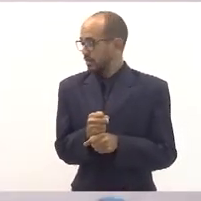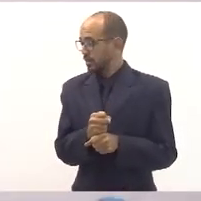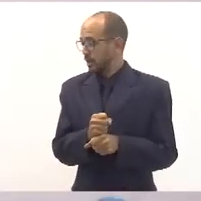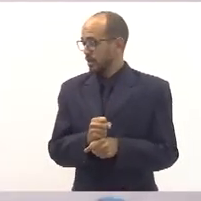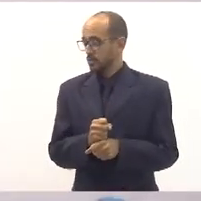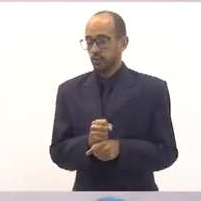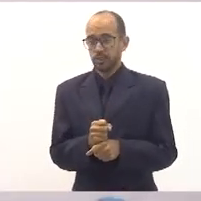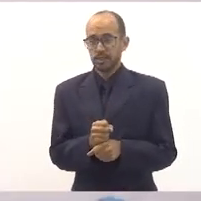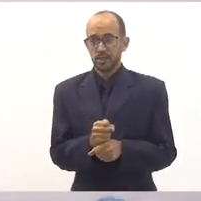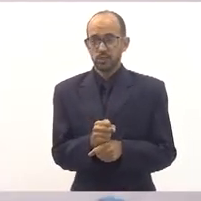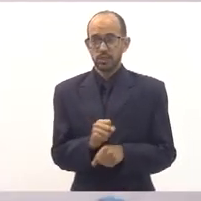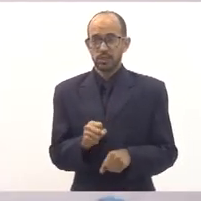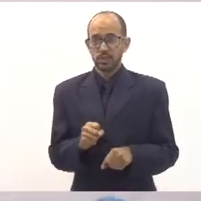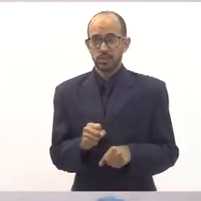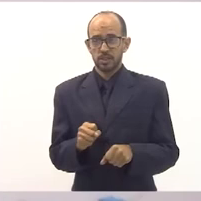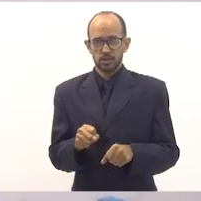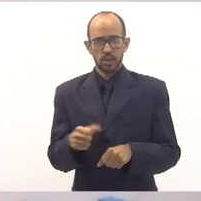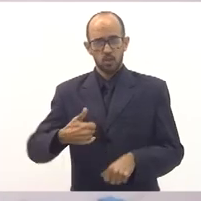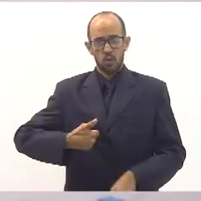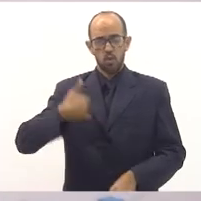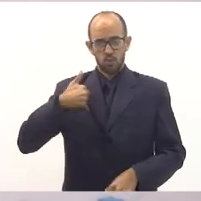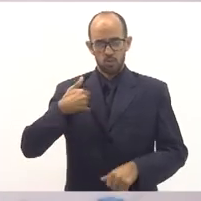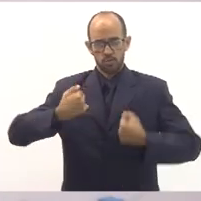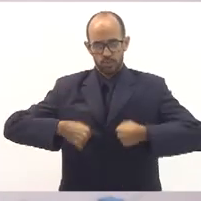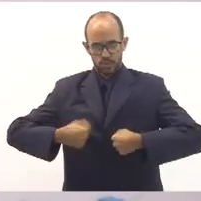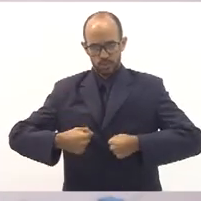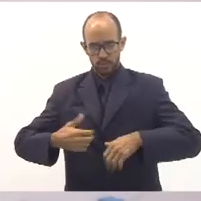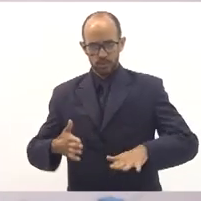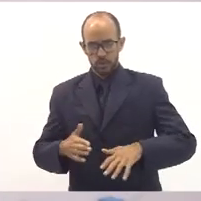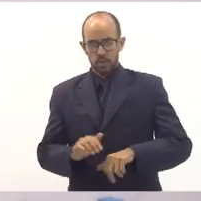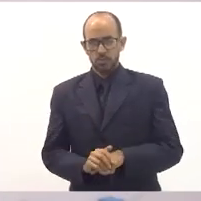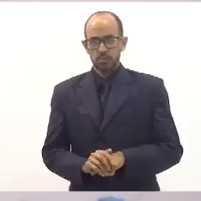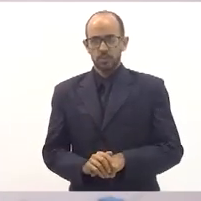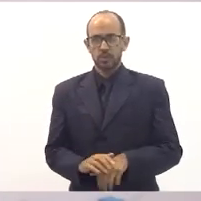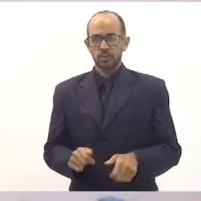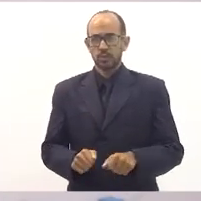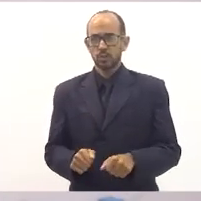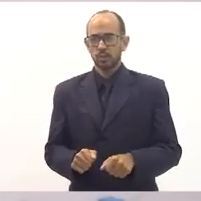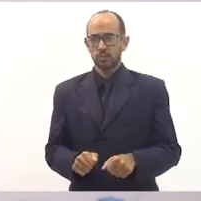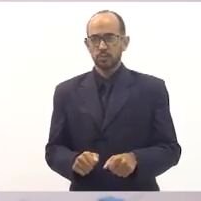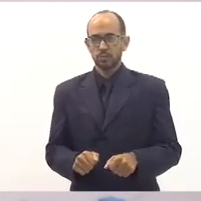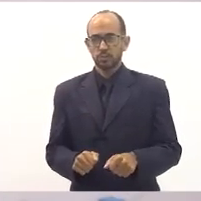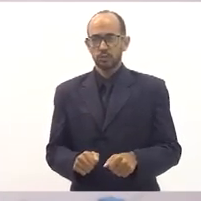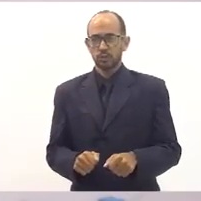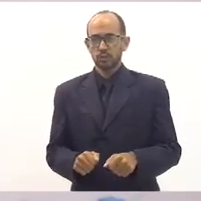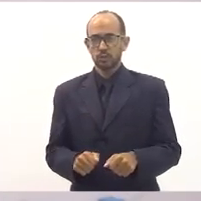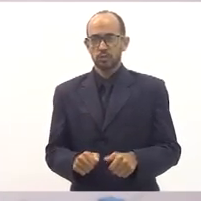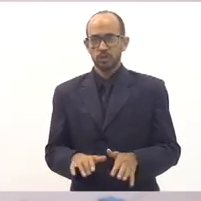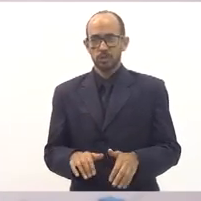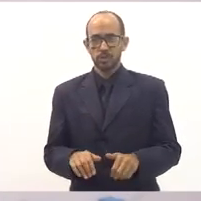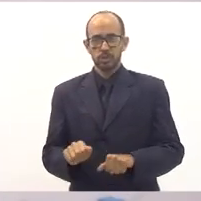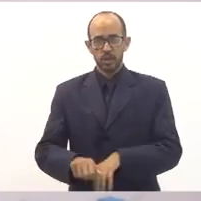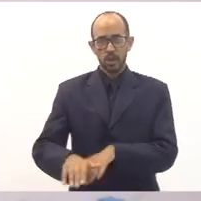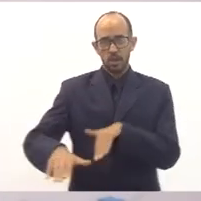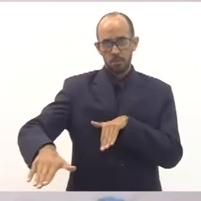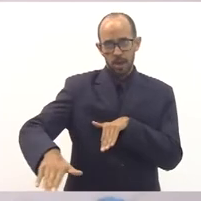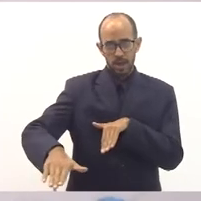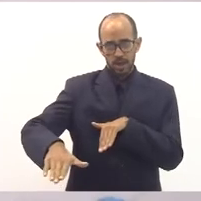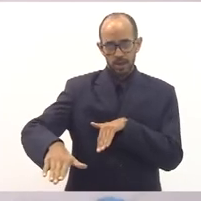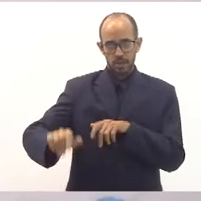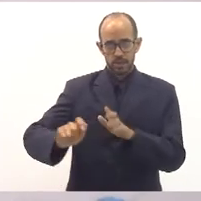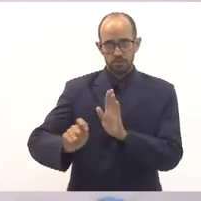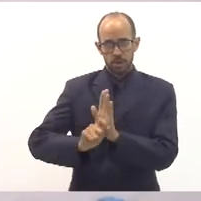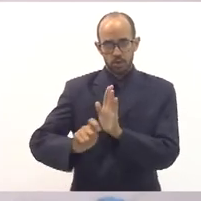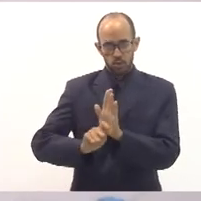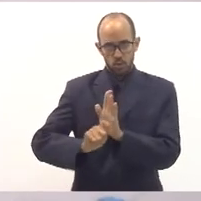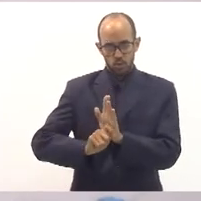orgulhar mas também muito ainda a caminhar nesses últimos anos a marcha da maconha se organizou também